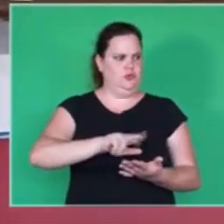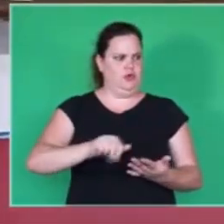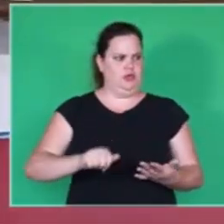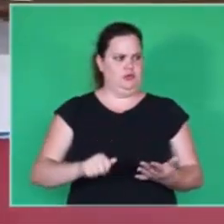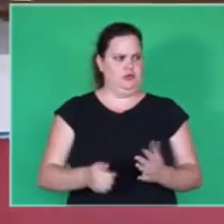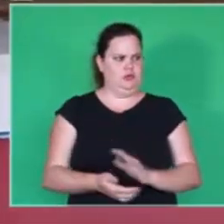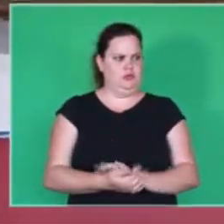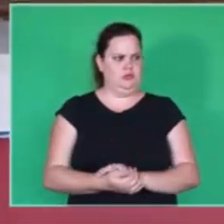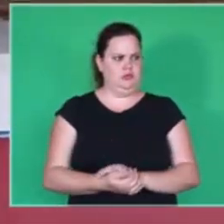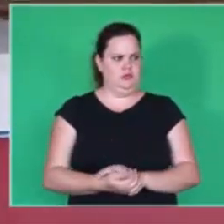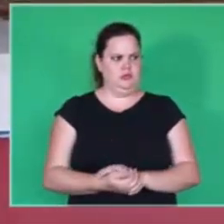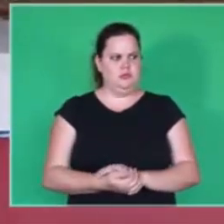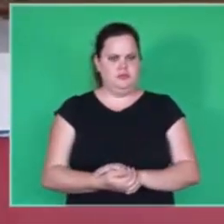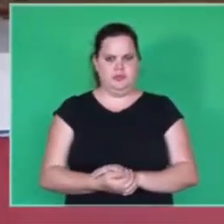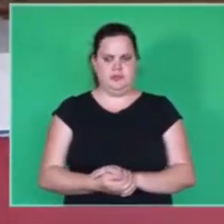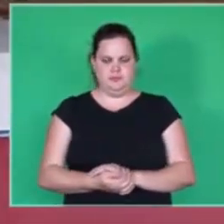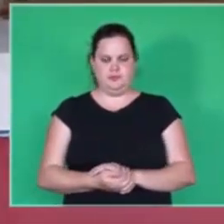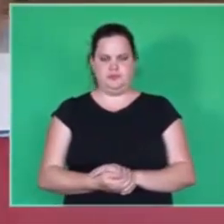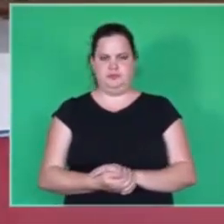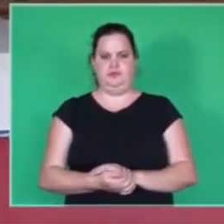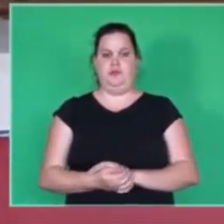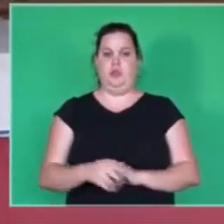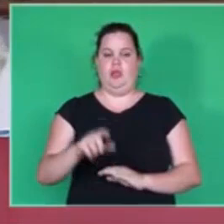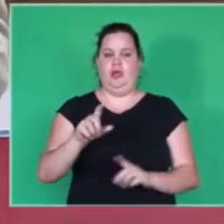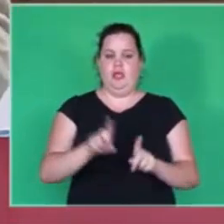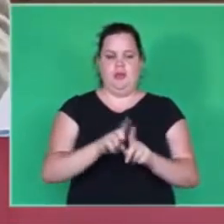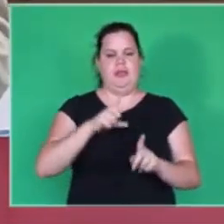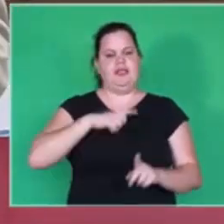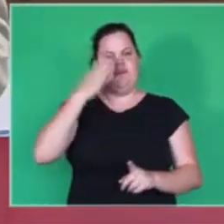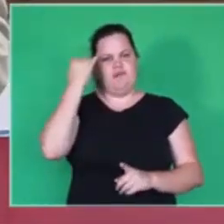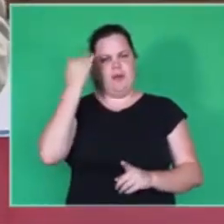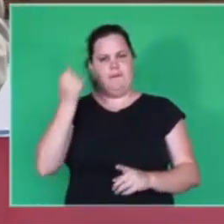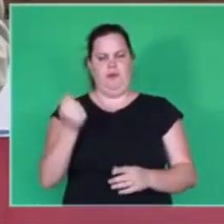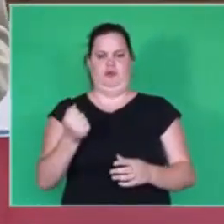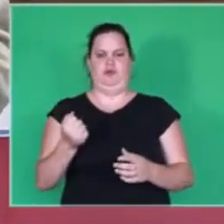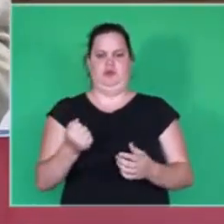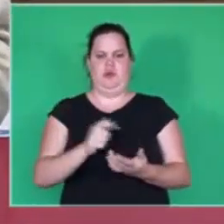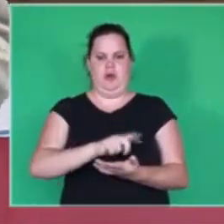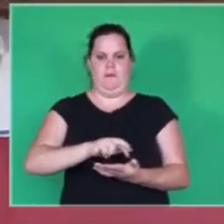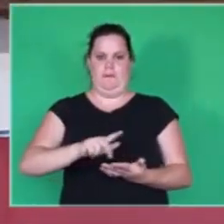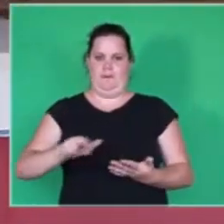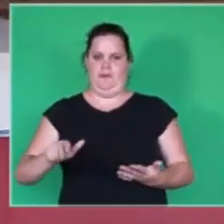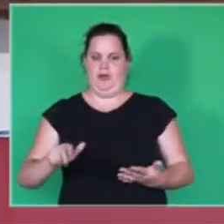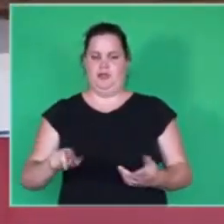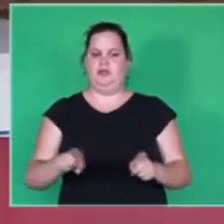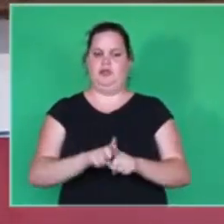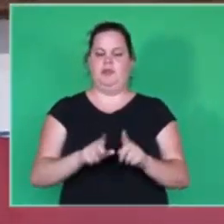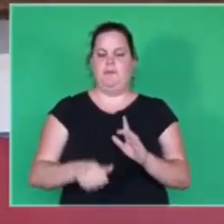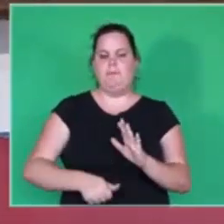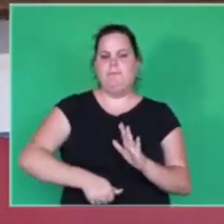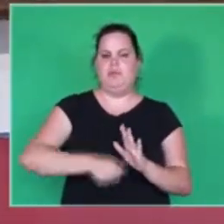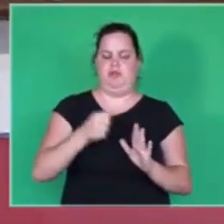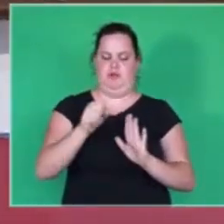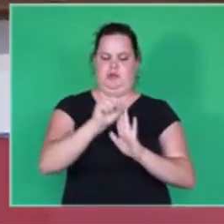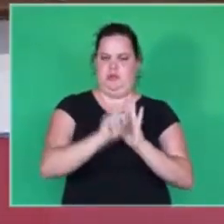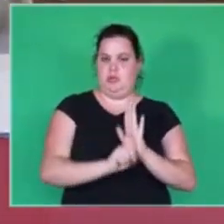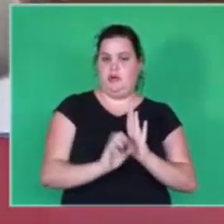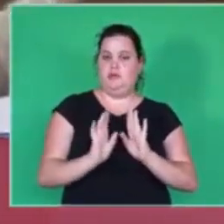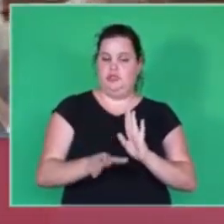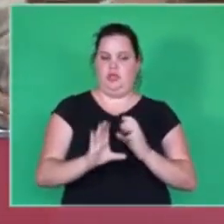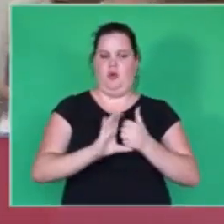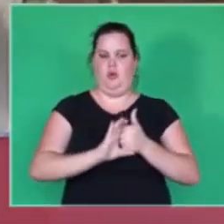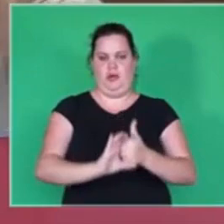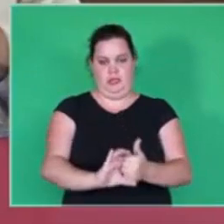dizer, 400 anos, os grandes filósofos, agora já tinha entrado no primeiro século, no período do cristianismo, e Paulo fala